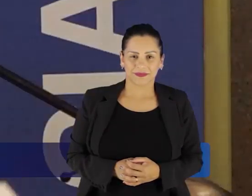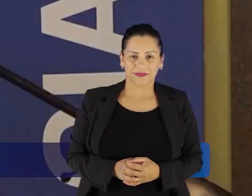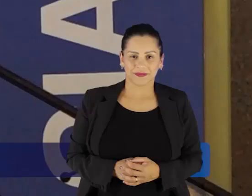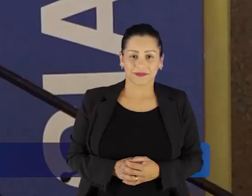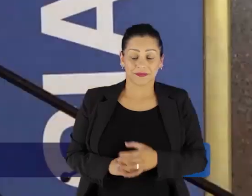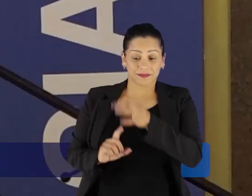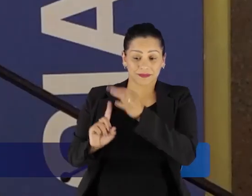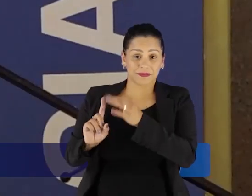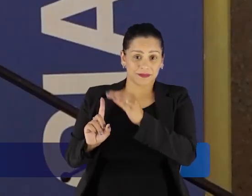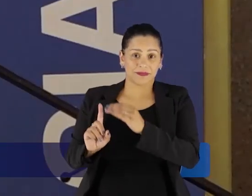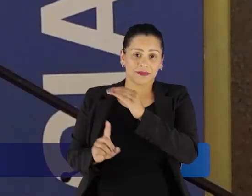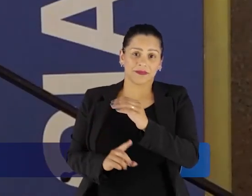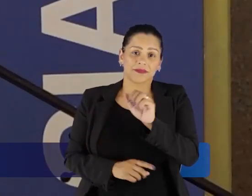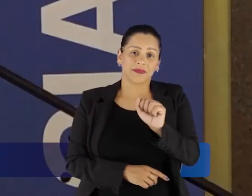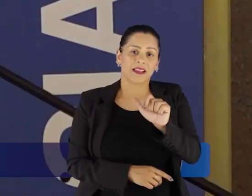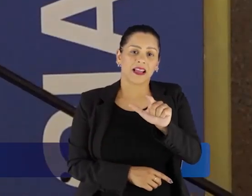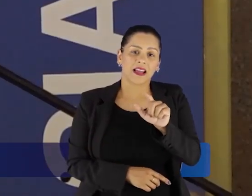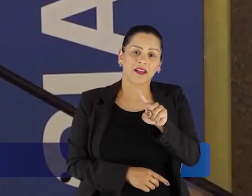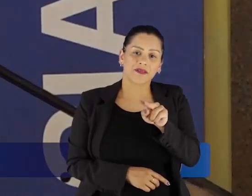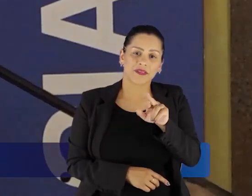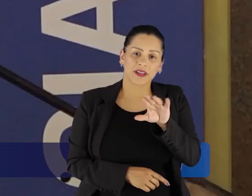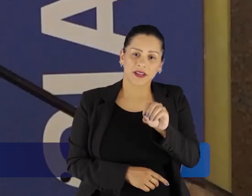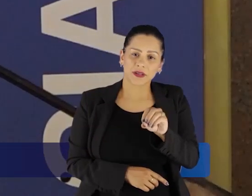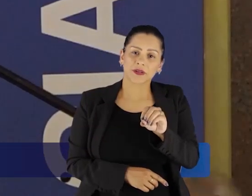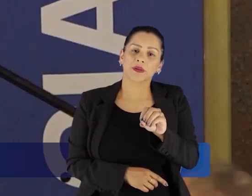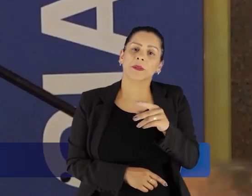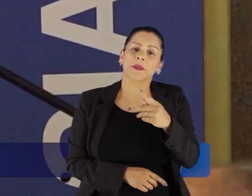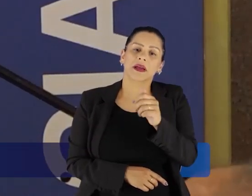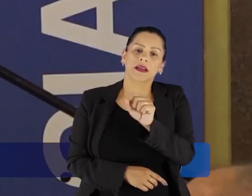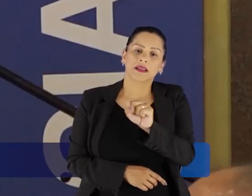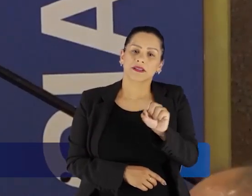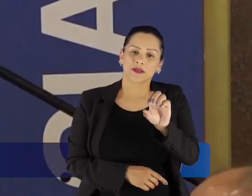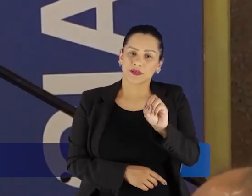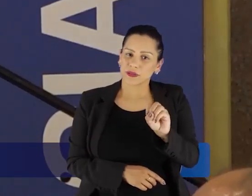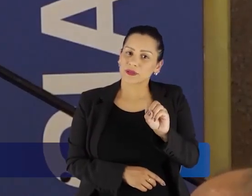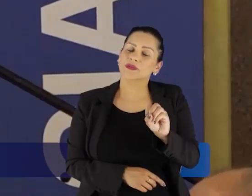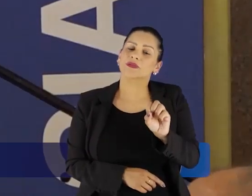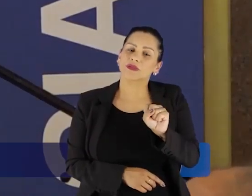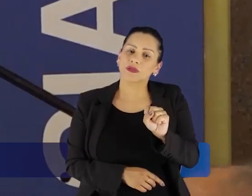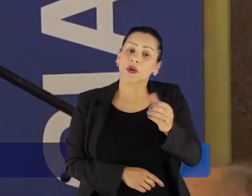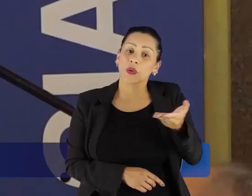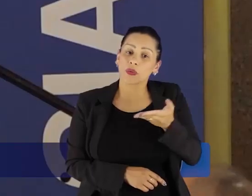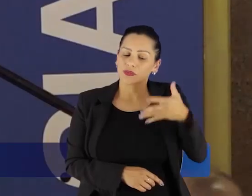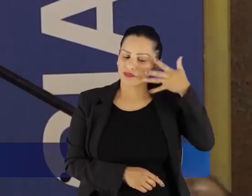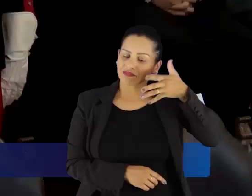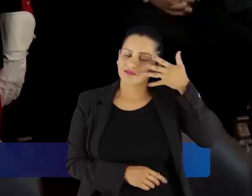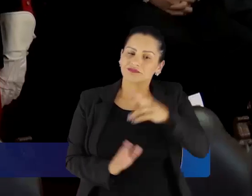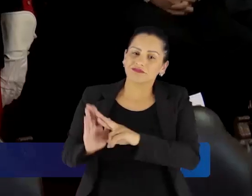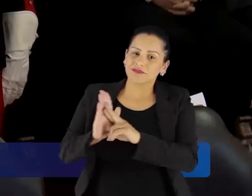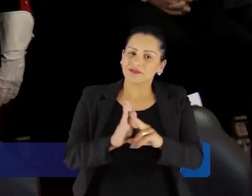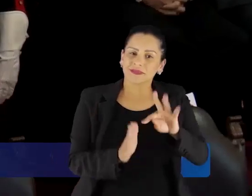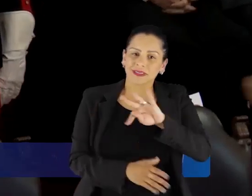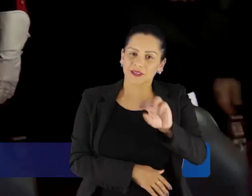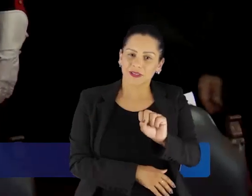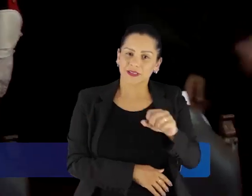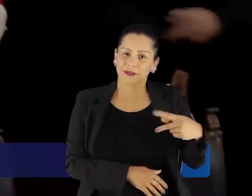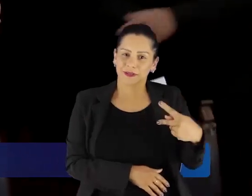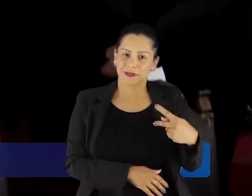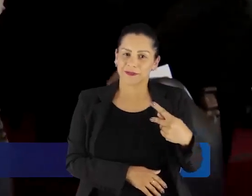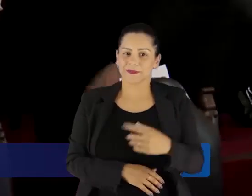o Desembargador Álvaro Augusto dos Passos orador em nome do Tribunal de Justiça nesse evento